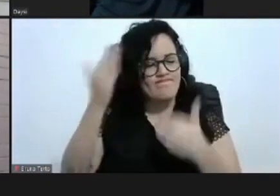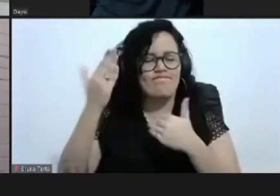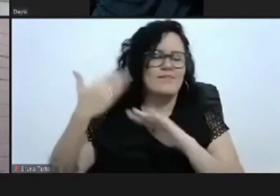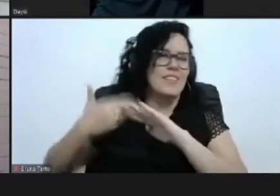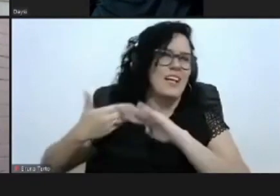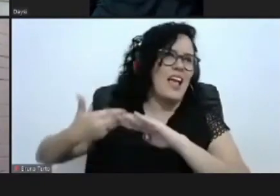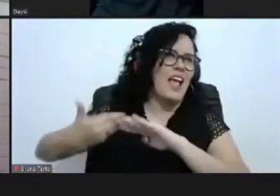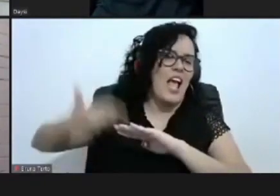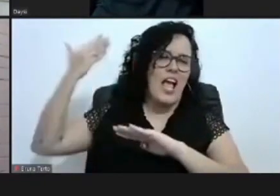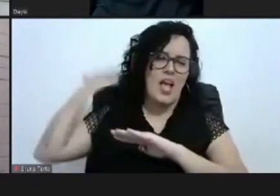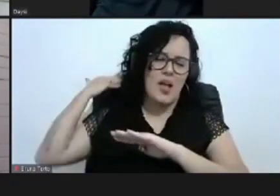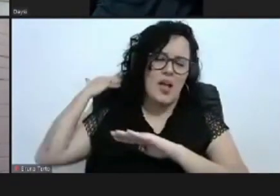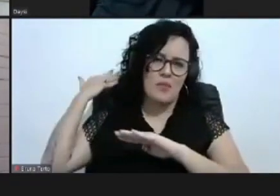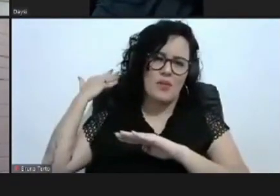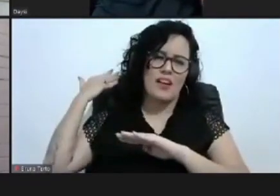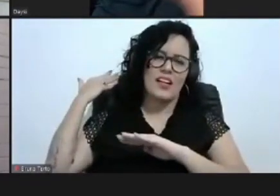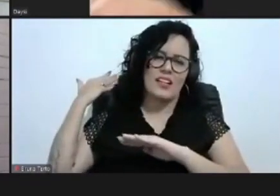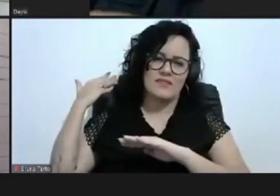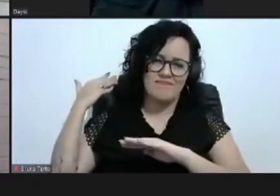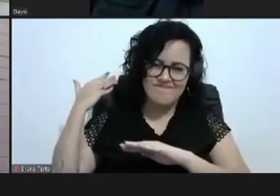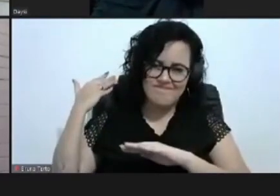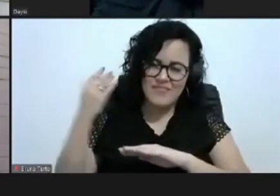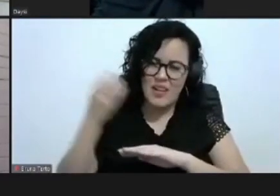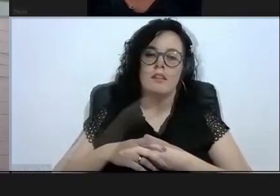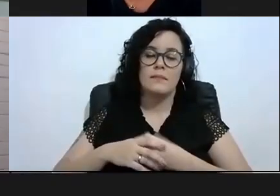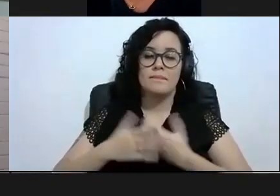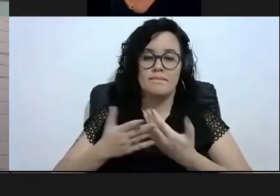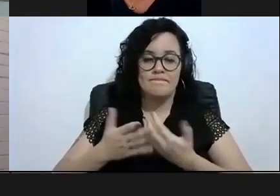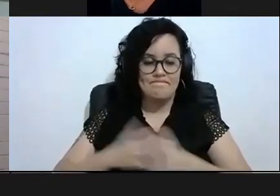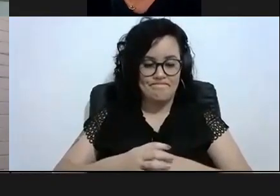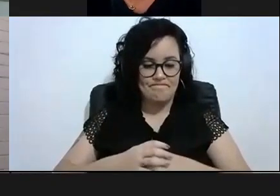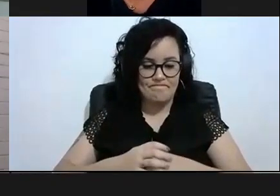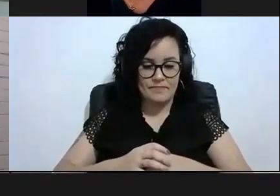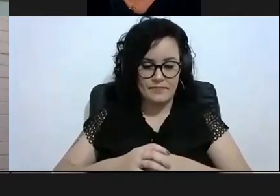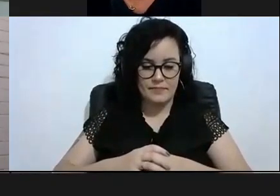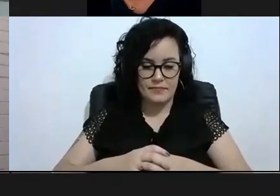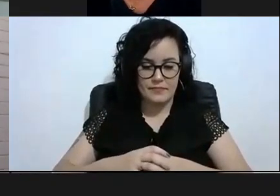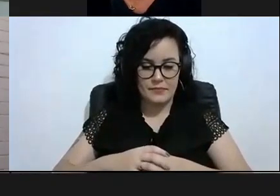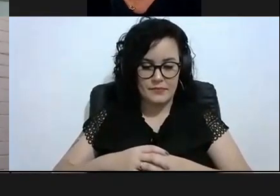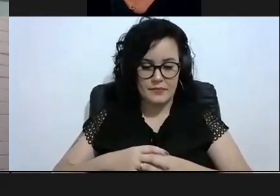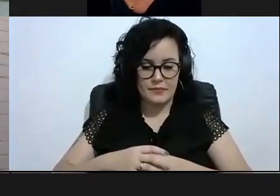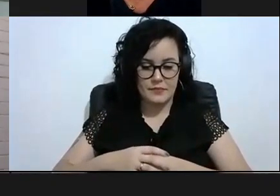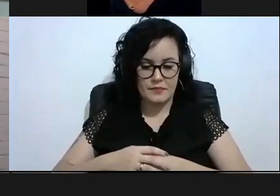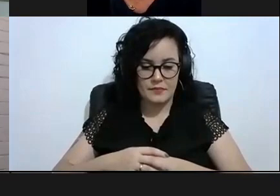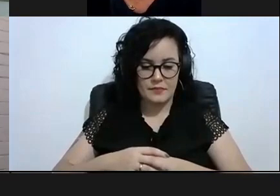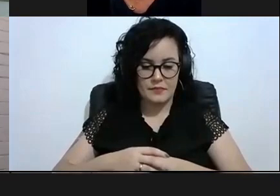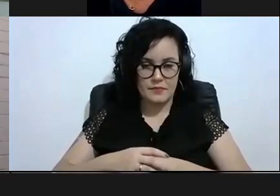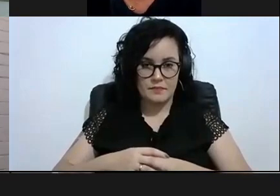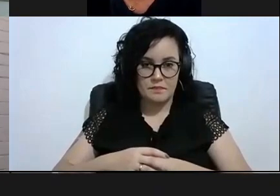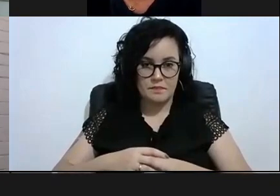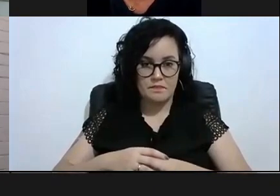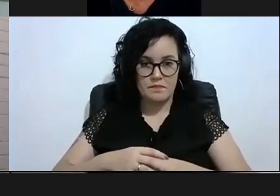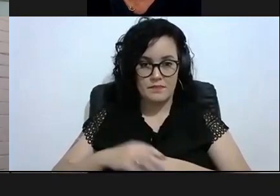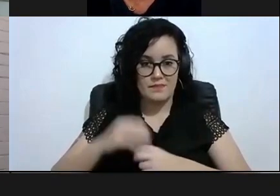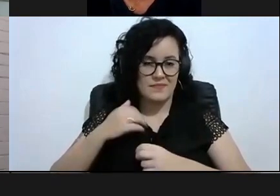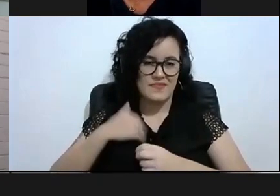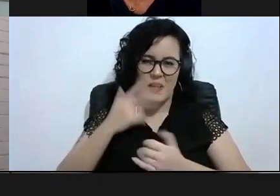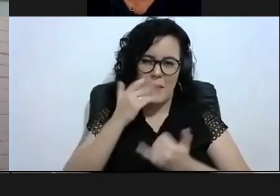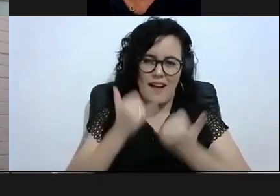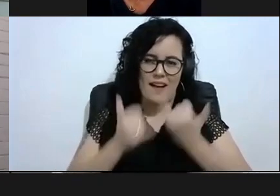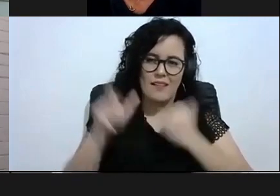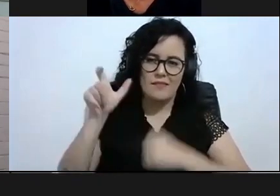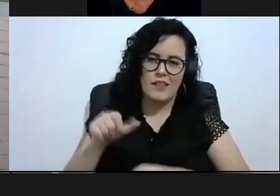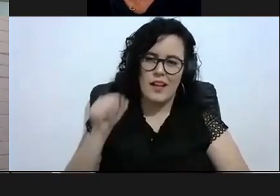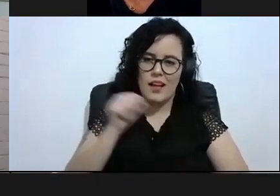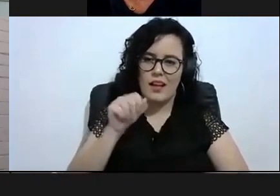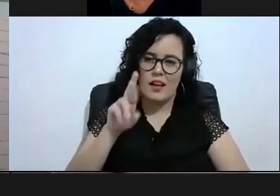época chamada na época da ascensão da classe C. Eu estou um pouco que nem Raul Seixas, assim, não sei para onde eu estou indo,